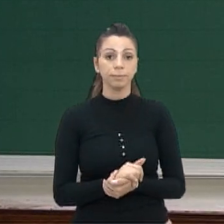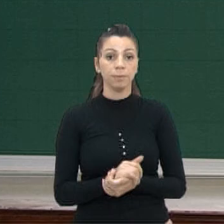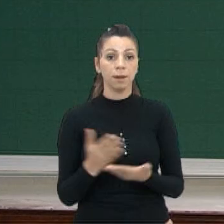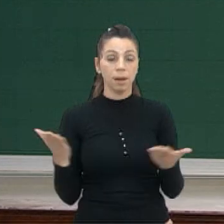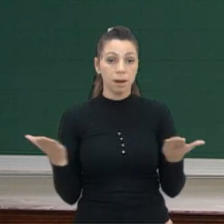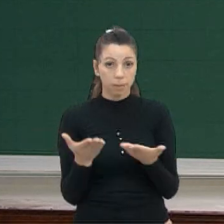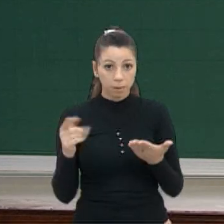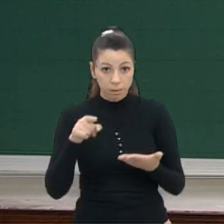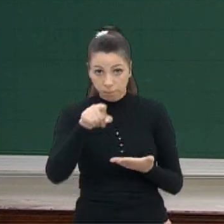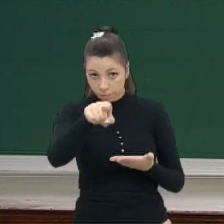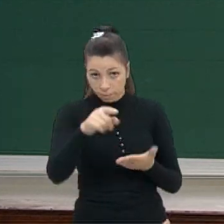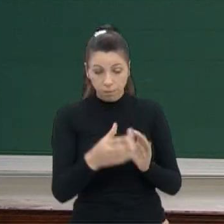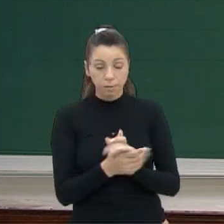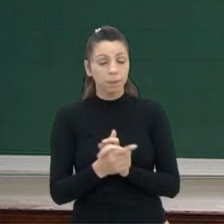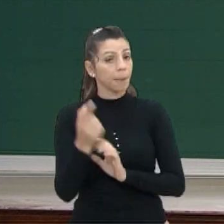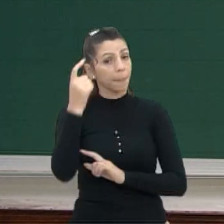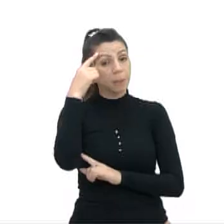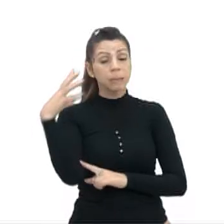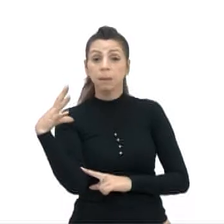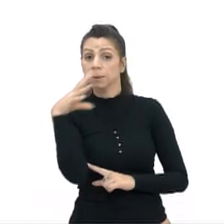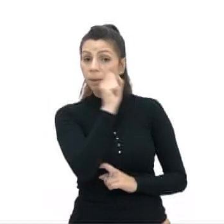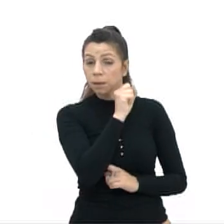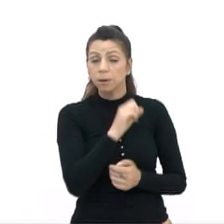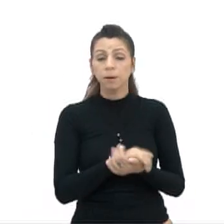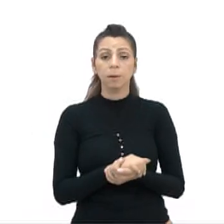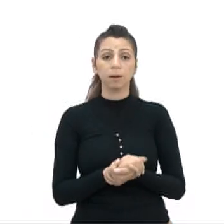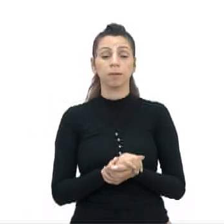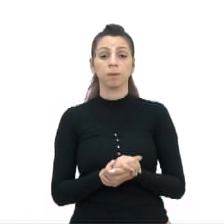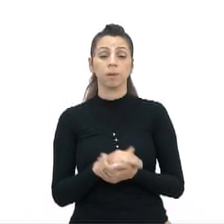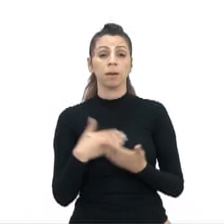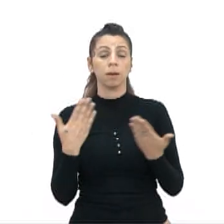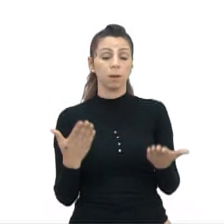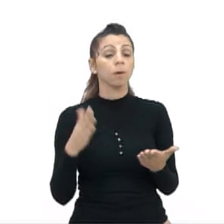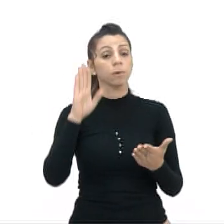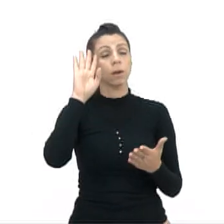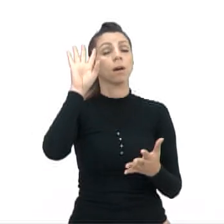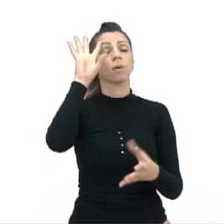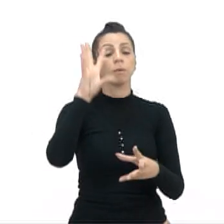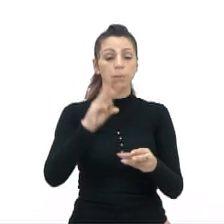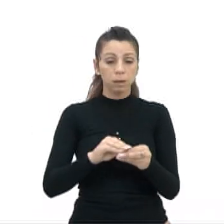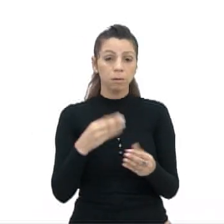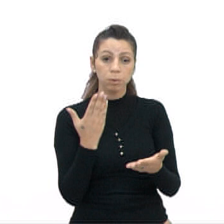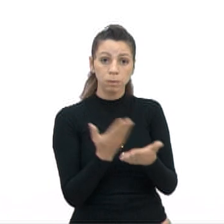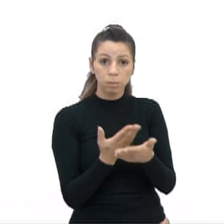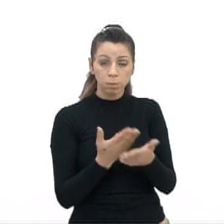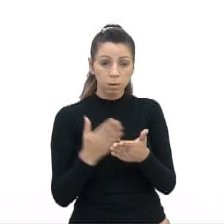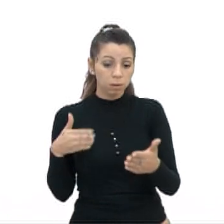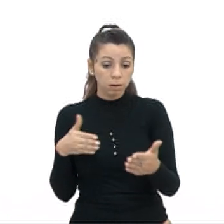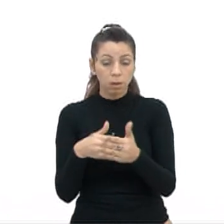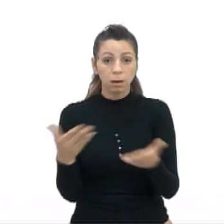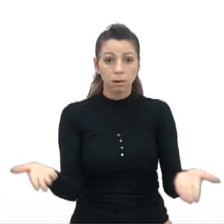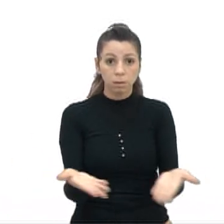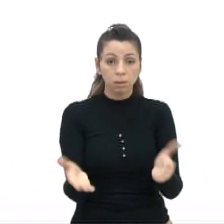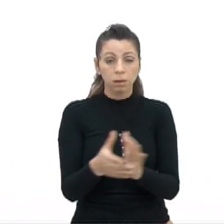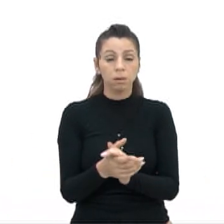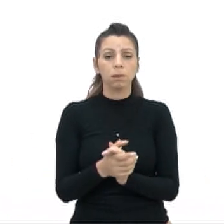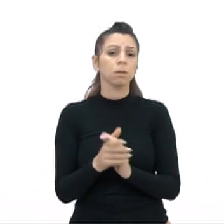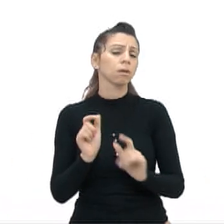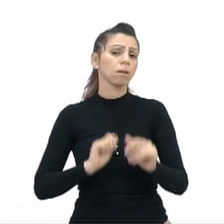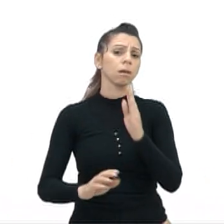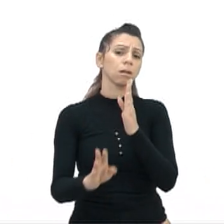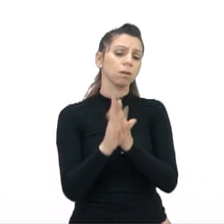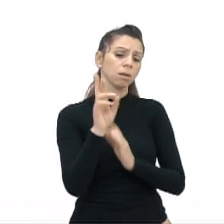Agora, é com você. Pense rápido. Baseando-se no que já estudamos até aqui, qual é o resultado das expressões